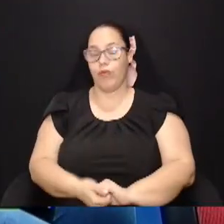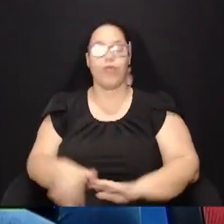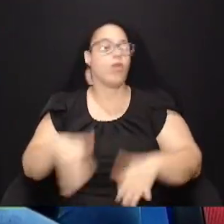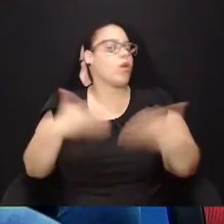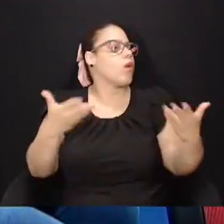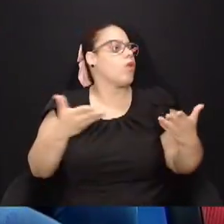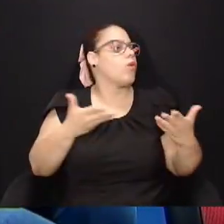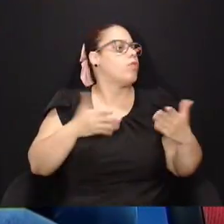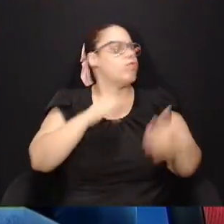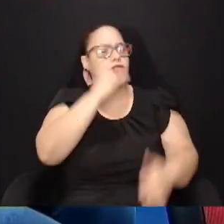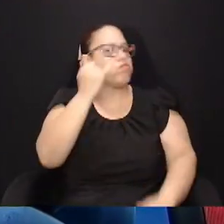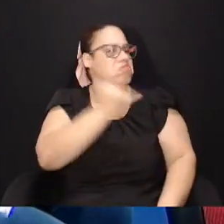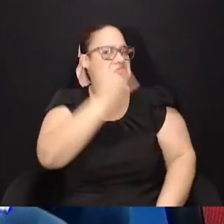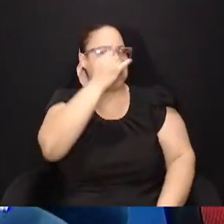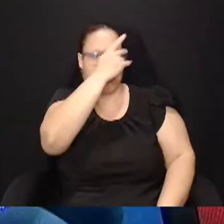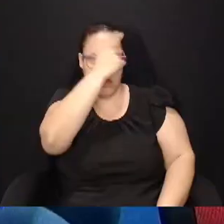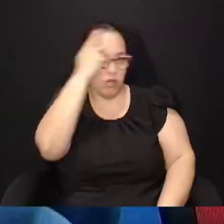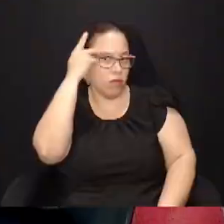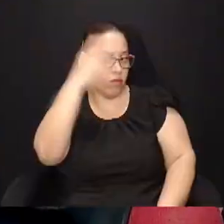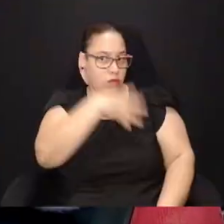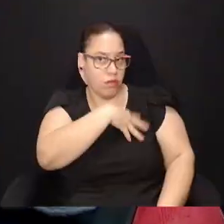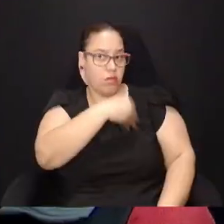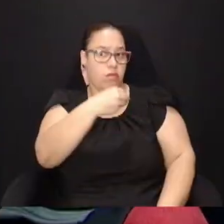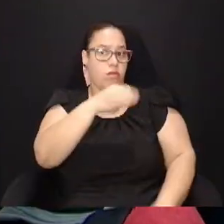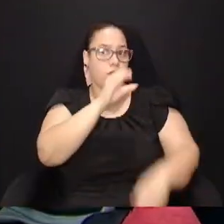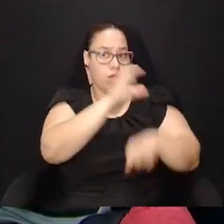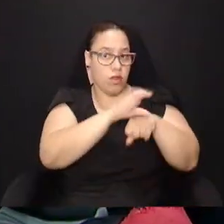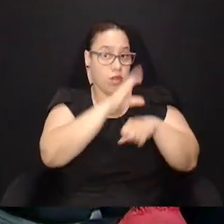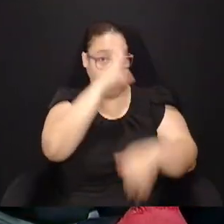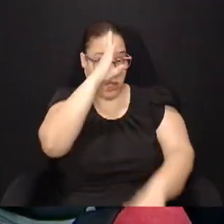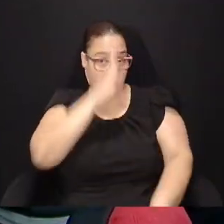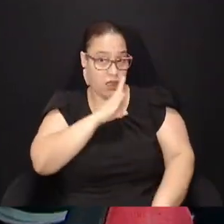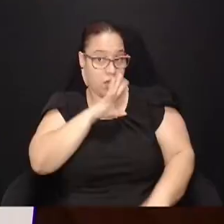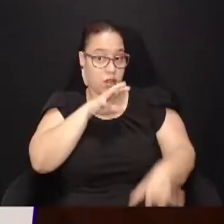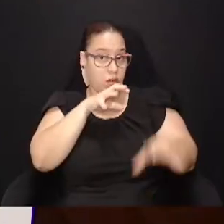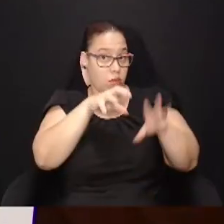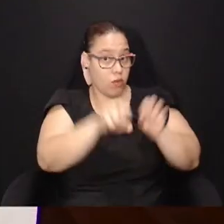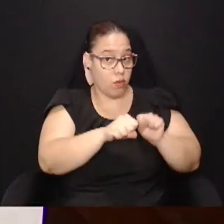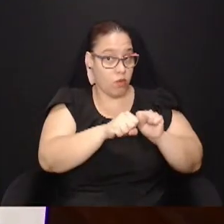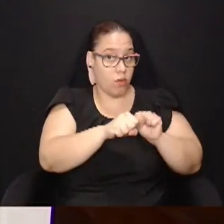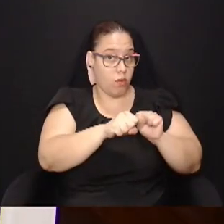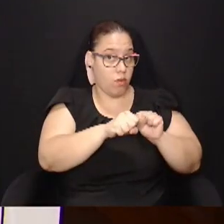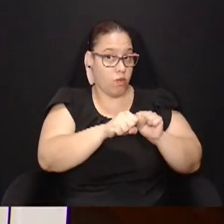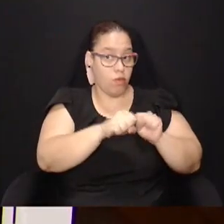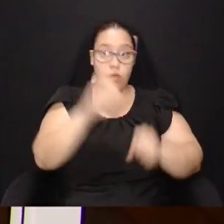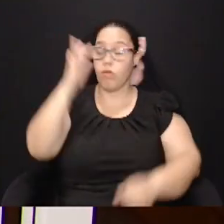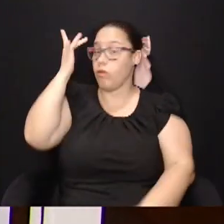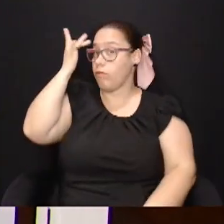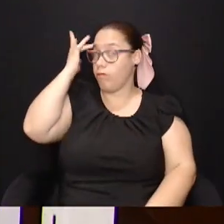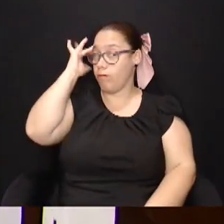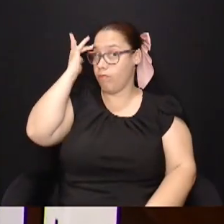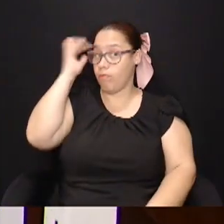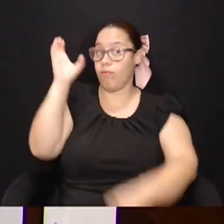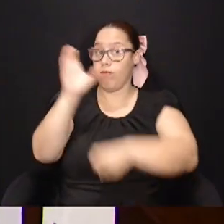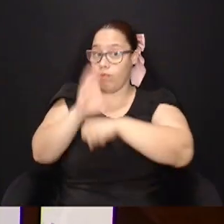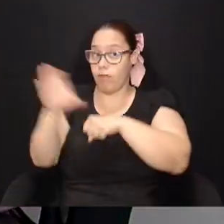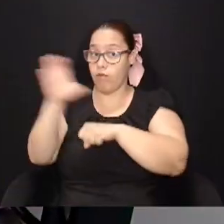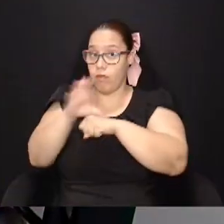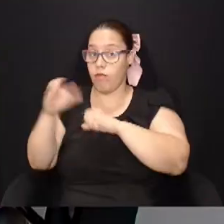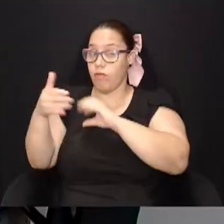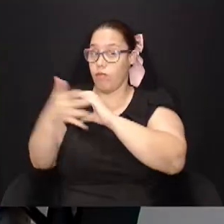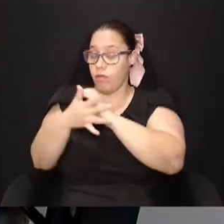você trouxe sua filha, qual a importância desses cursos gratuitos para a formação? Eu acho que o curso da Seprocamp, ele